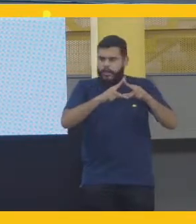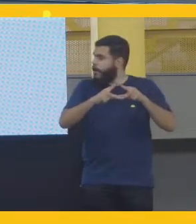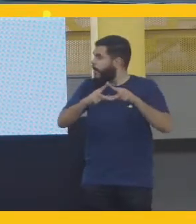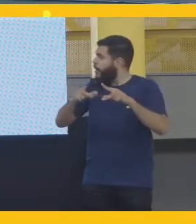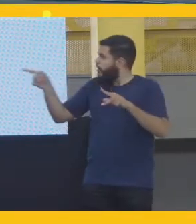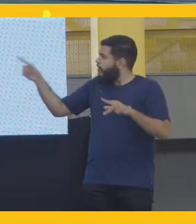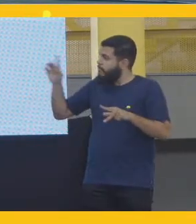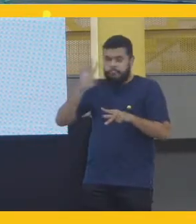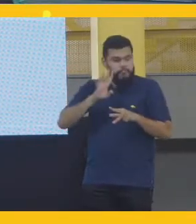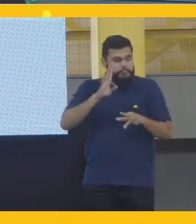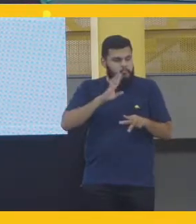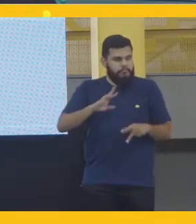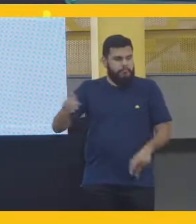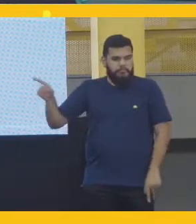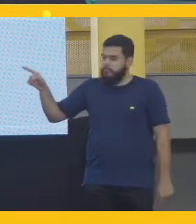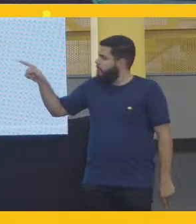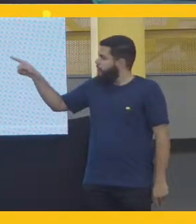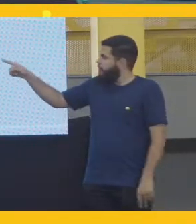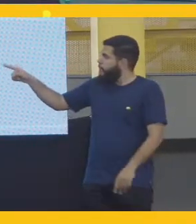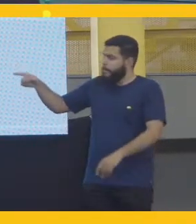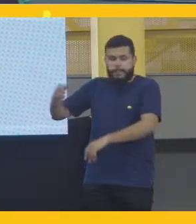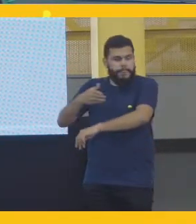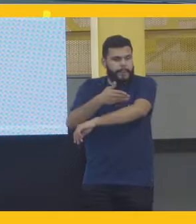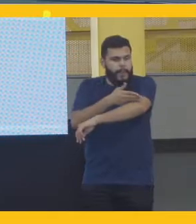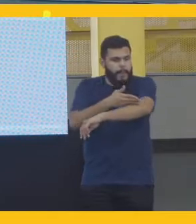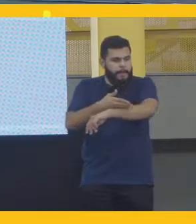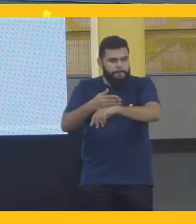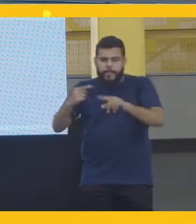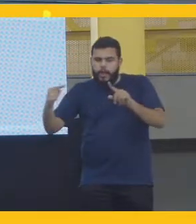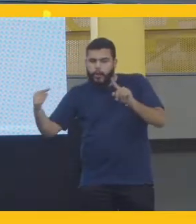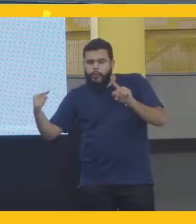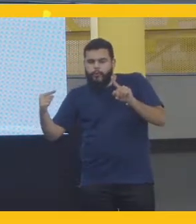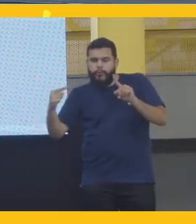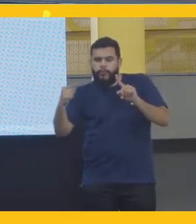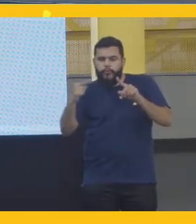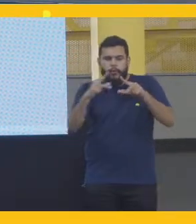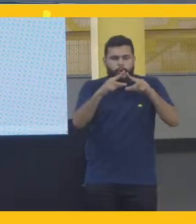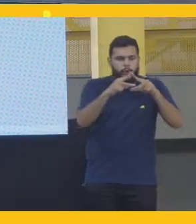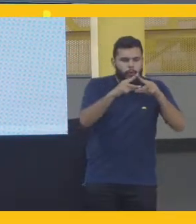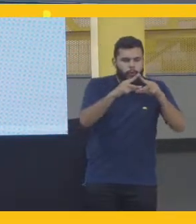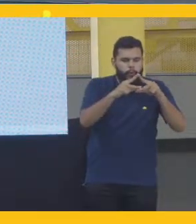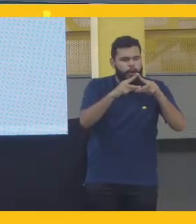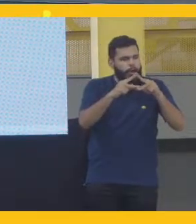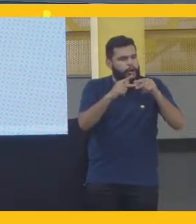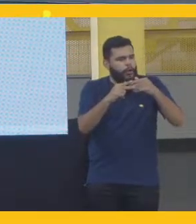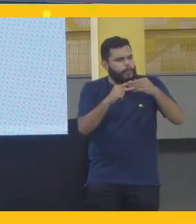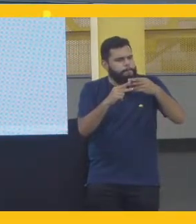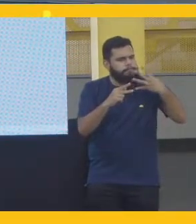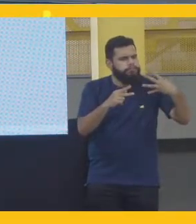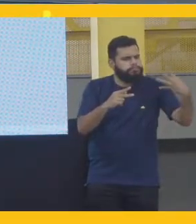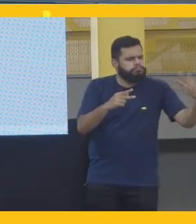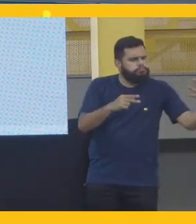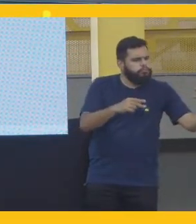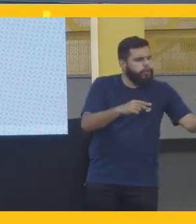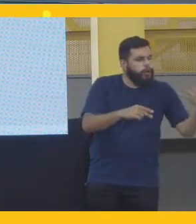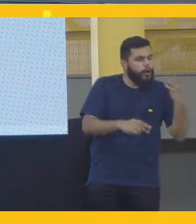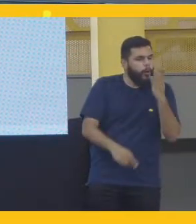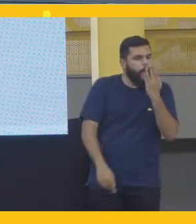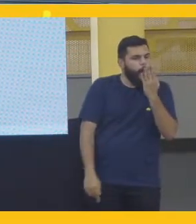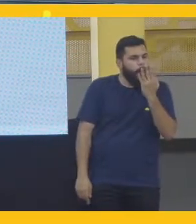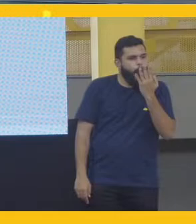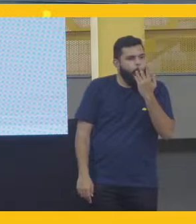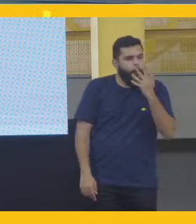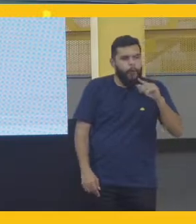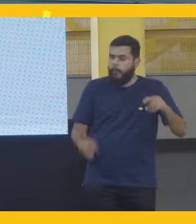interessante da luz branca chegando a um prisma de vidro e se decompondo nas diversas cores